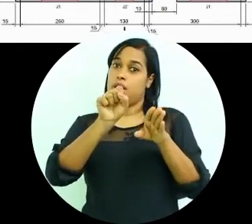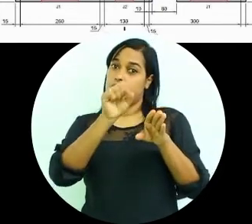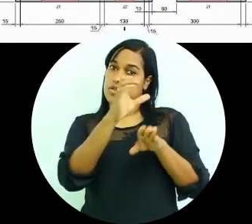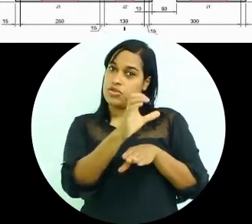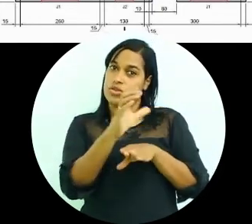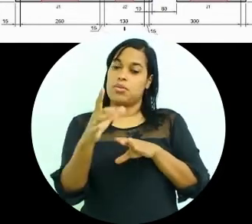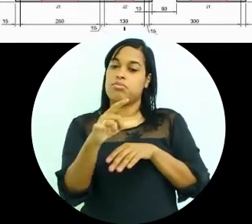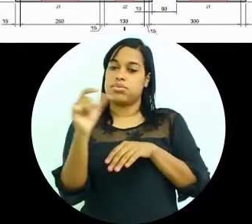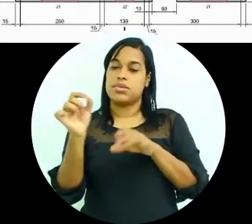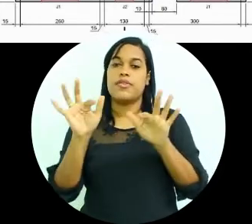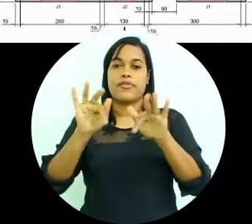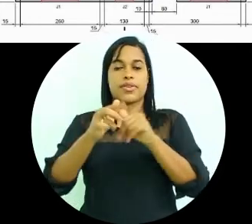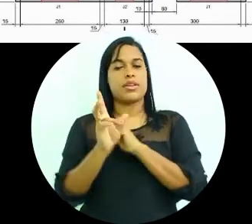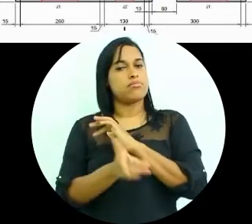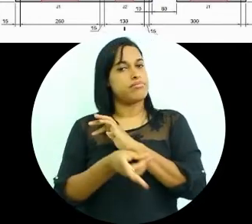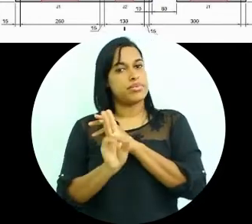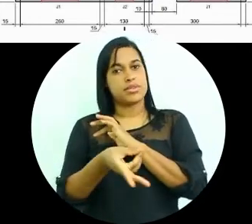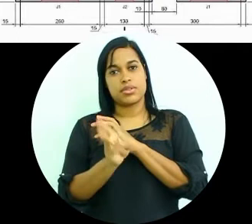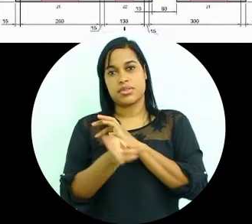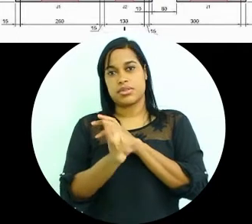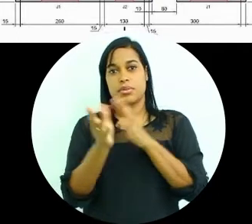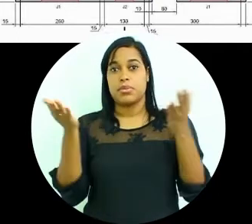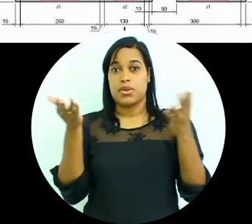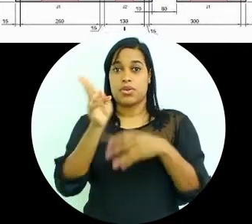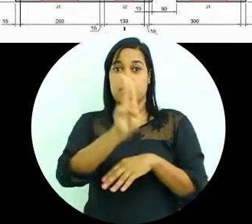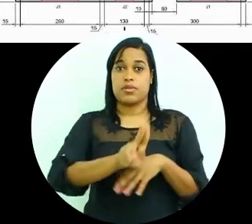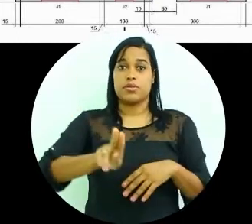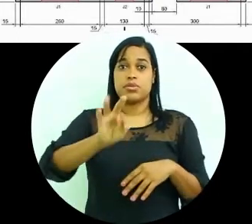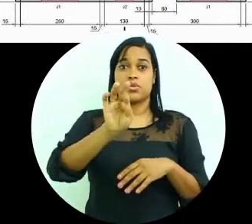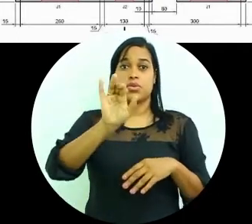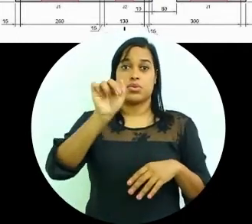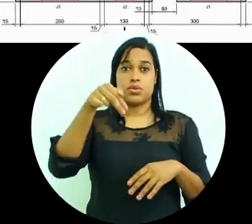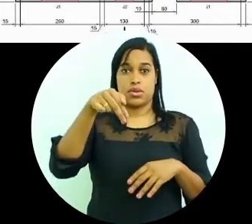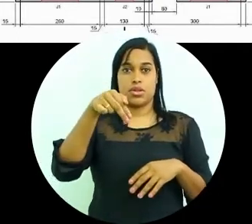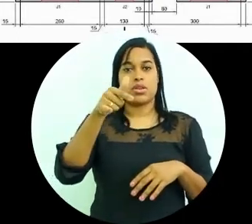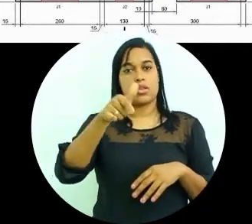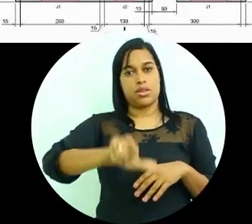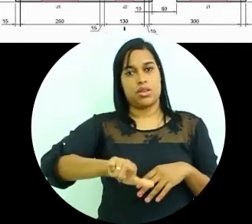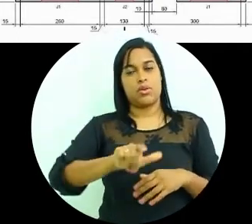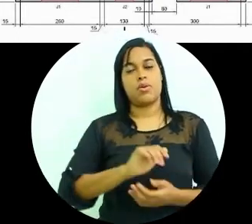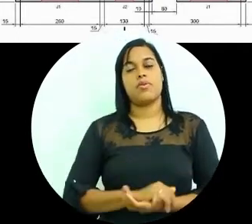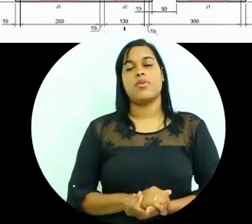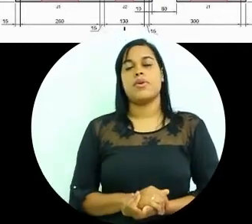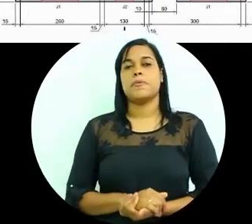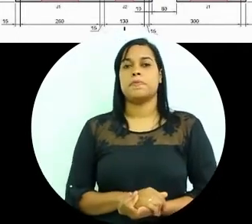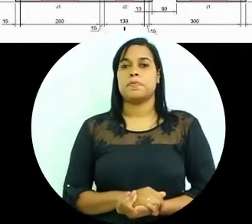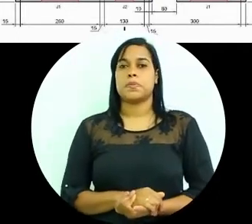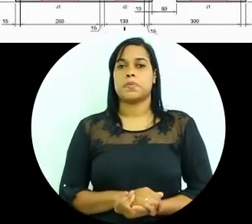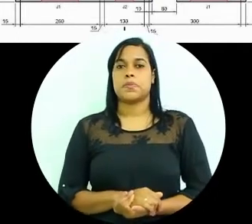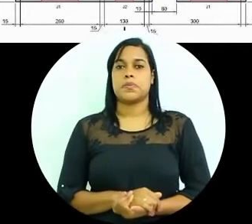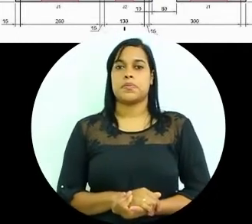E clico em ESC para sair do comando. E agora nós vamos utilizar o Trim novamente